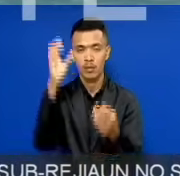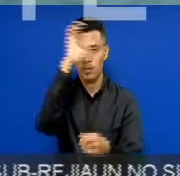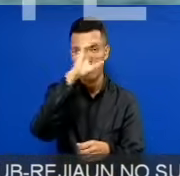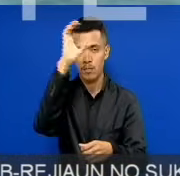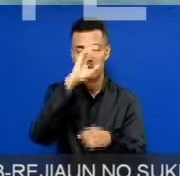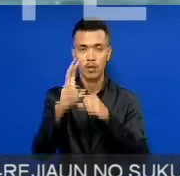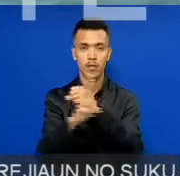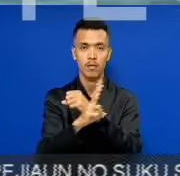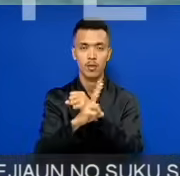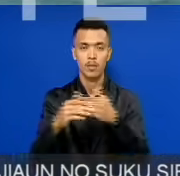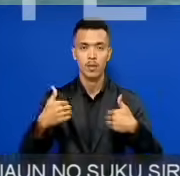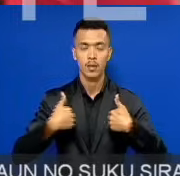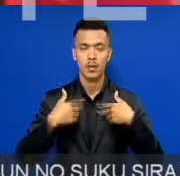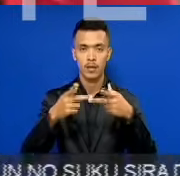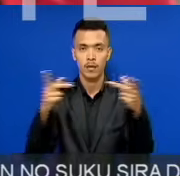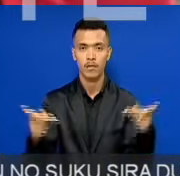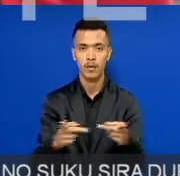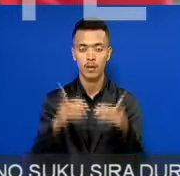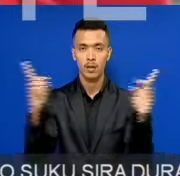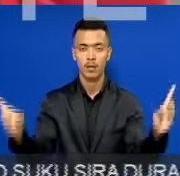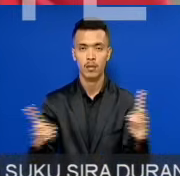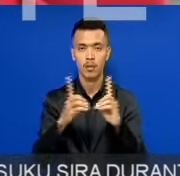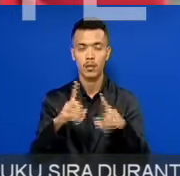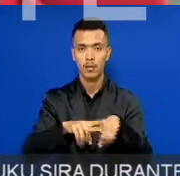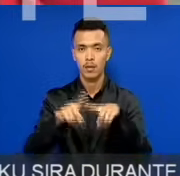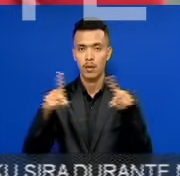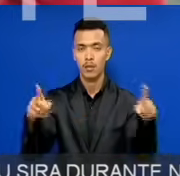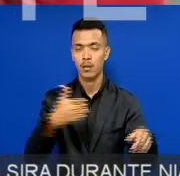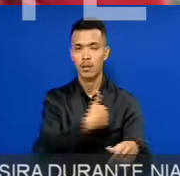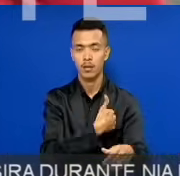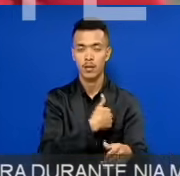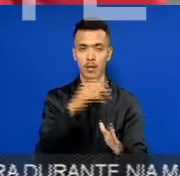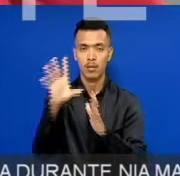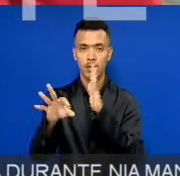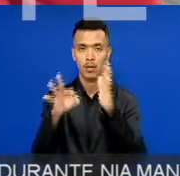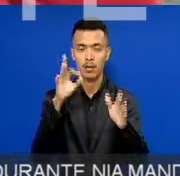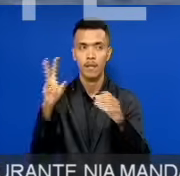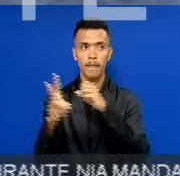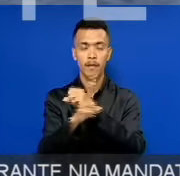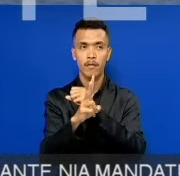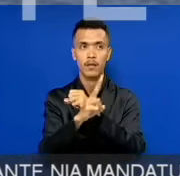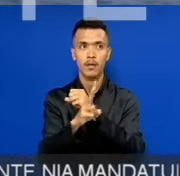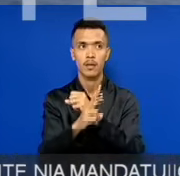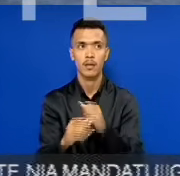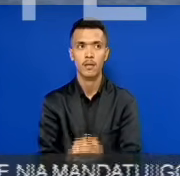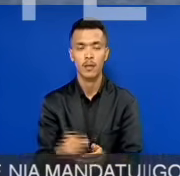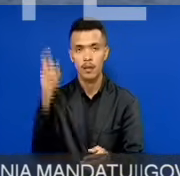ne isi. Ia fatin acontecimento, mai be si dau ketang. Vítima Francisco da Costa Belo,